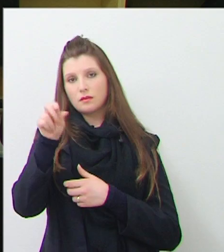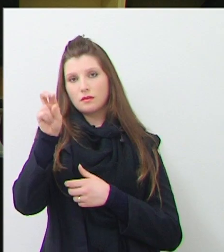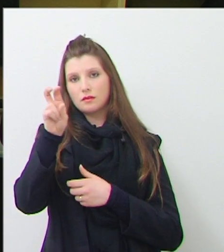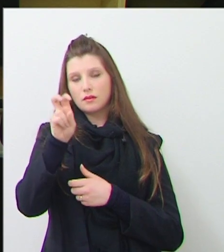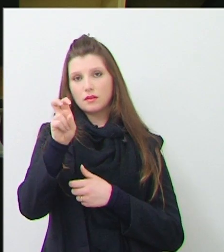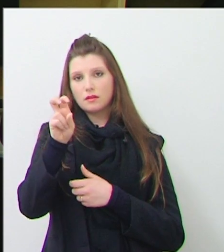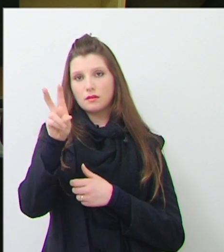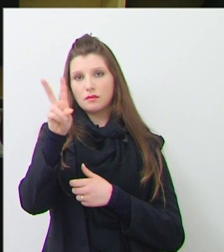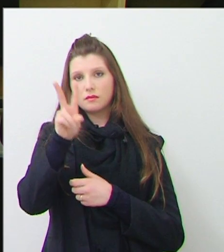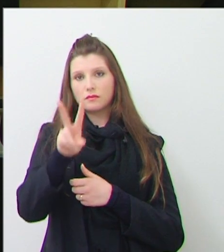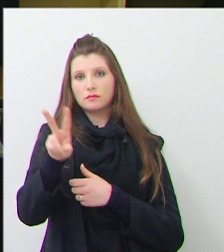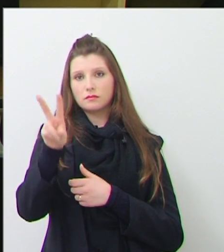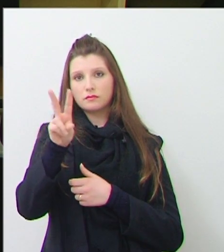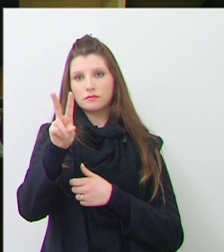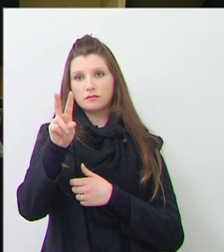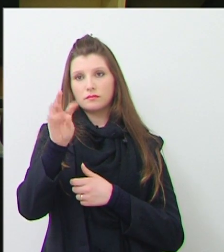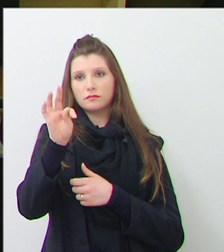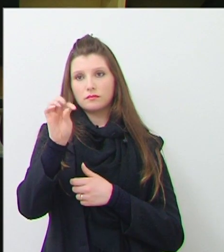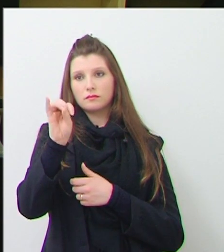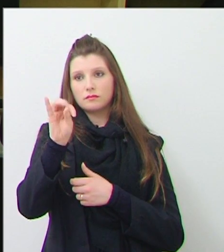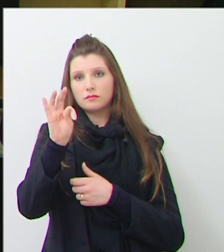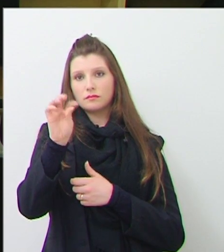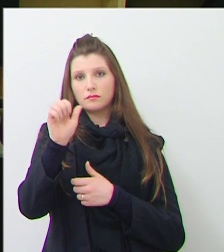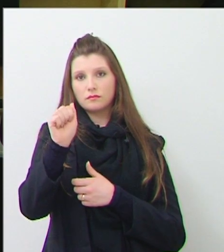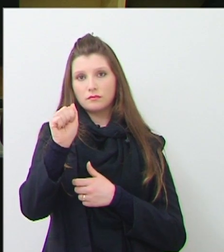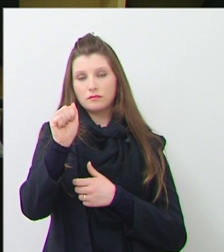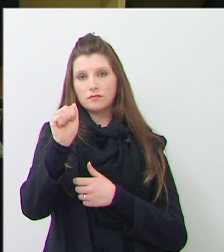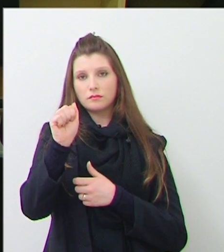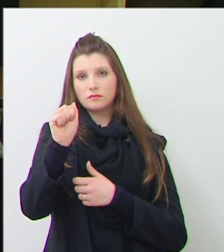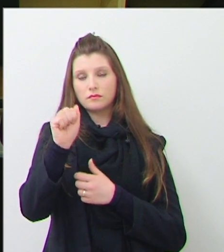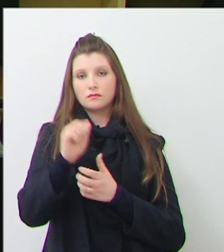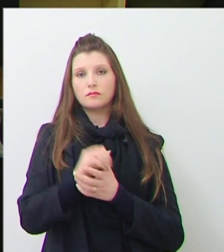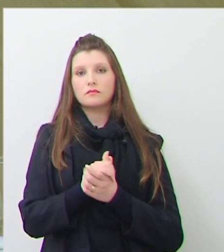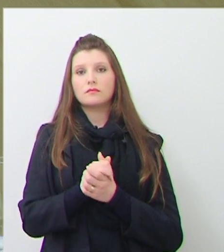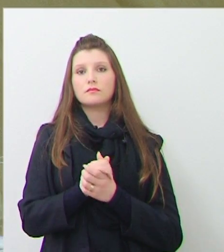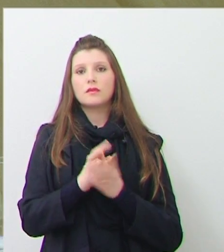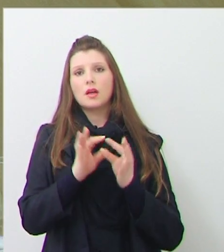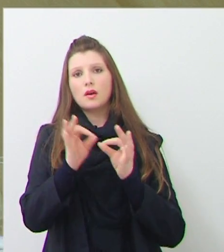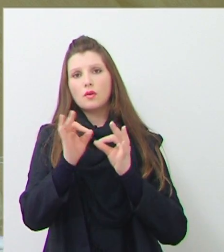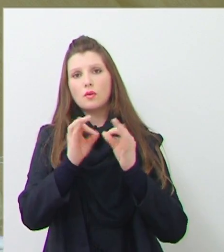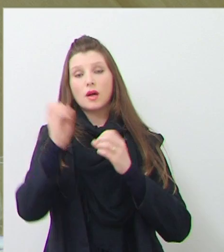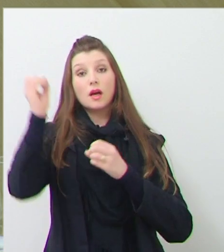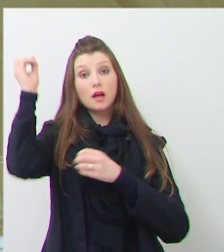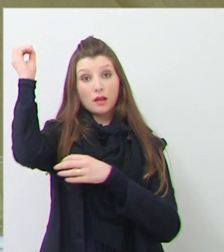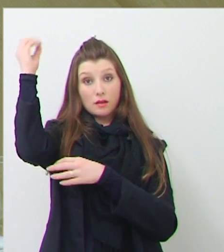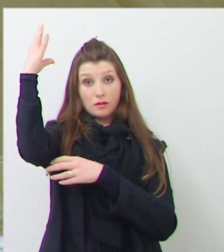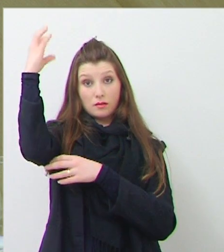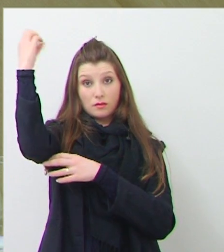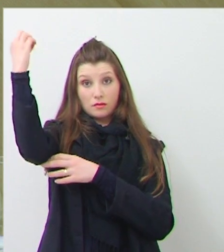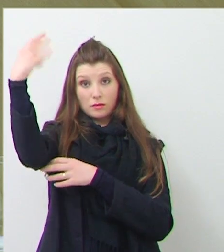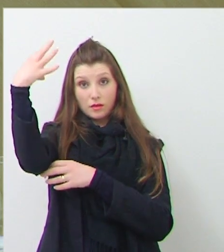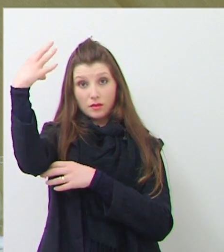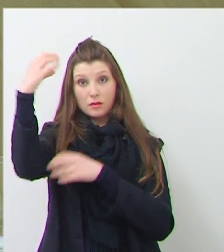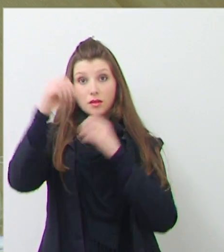492/2015, autoria, vereador Tita Belloli. Assunto, revitalização da iluminação e substituição da drenagem em